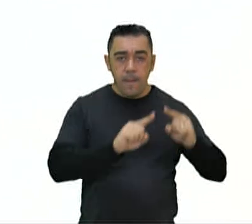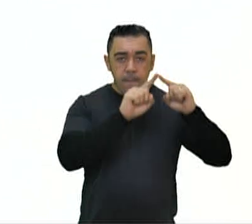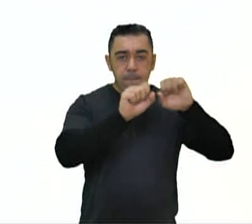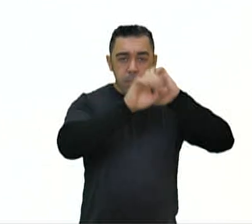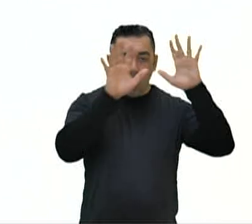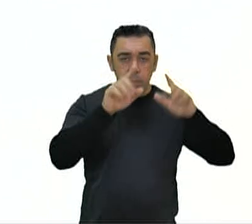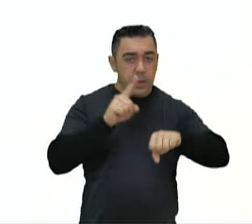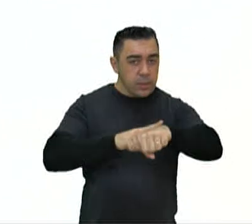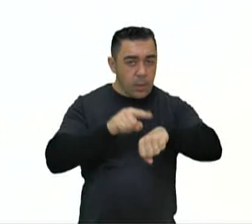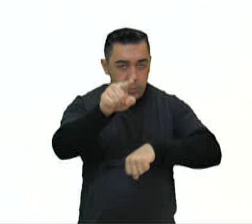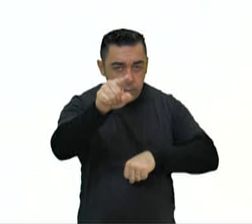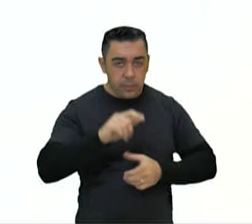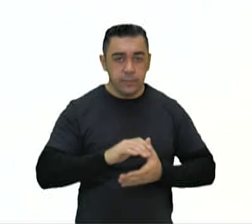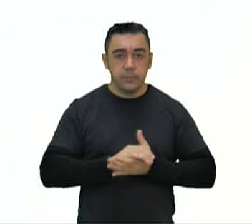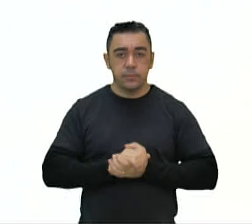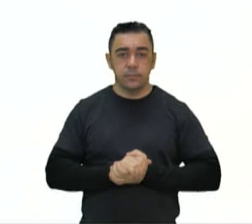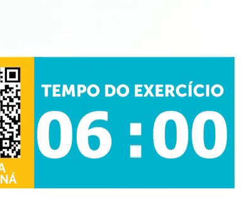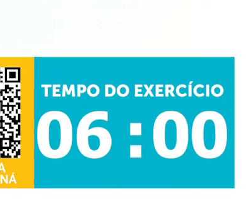Tempo para tentar resolver.